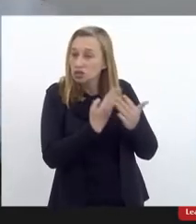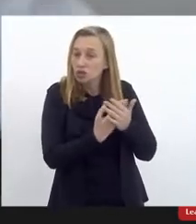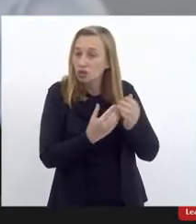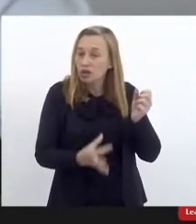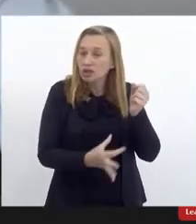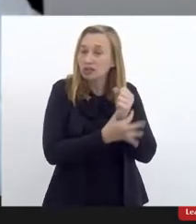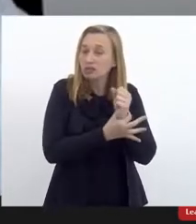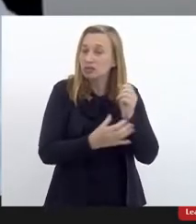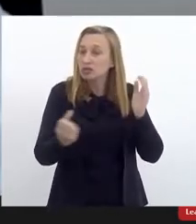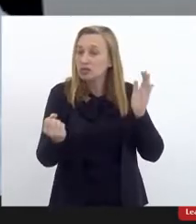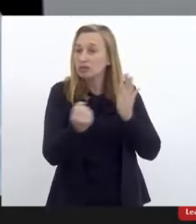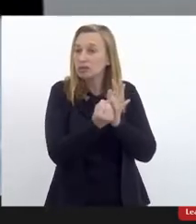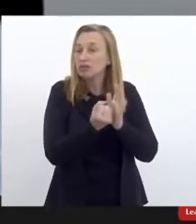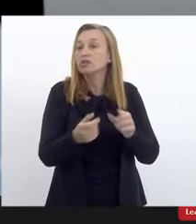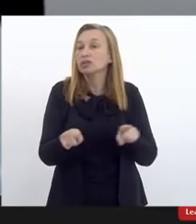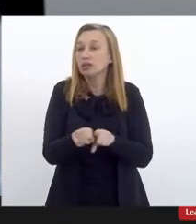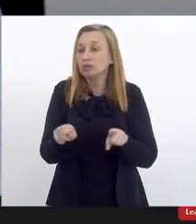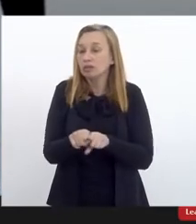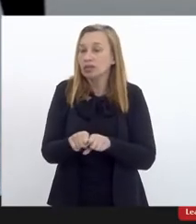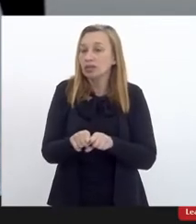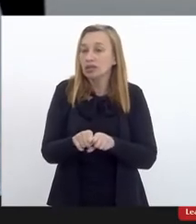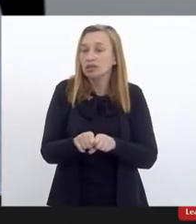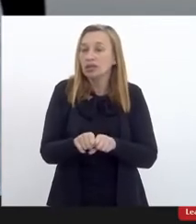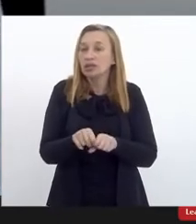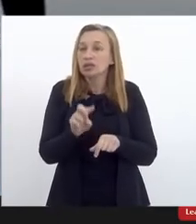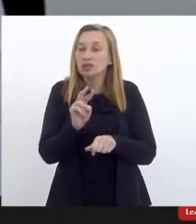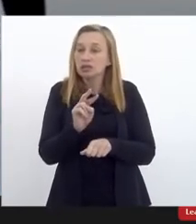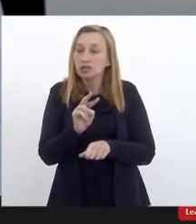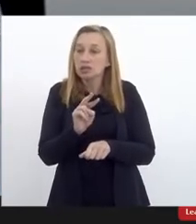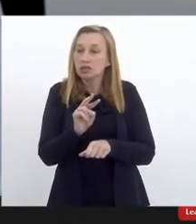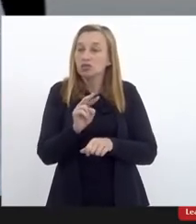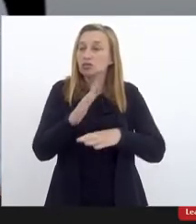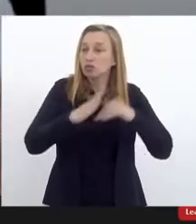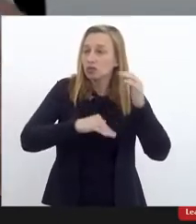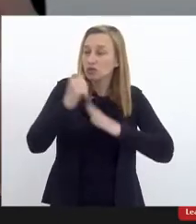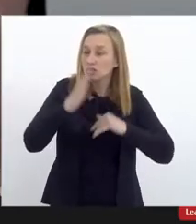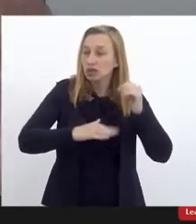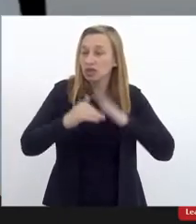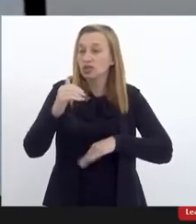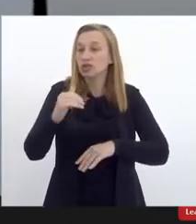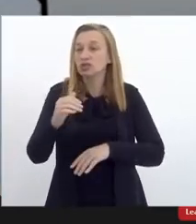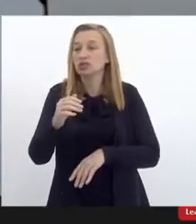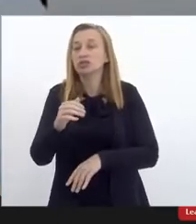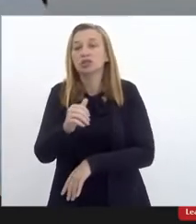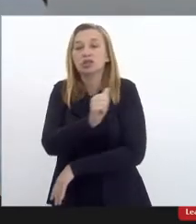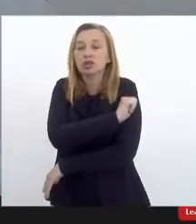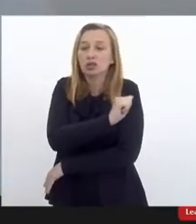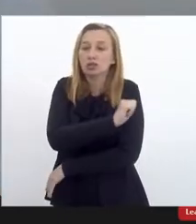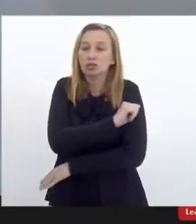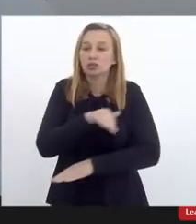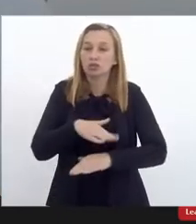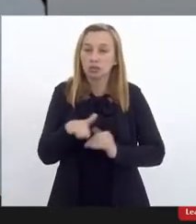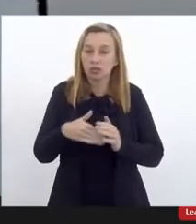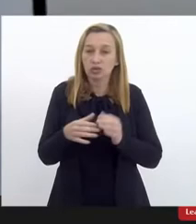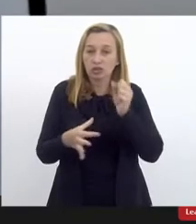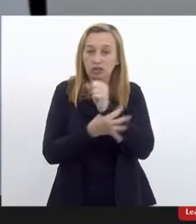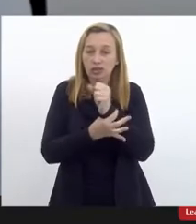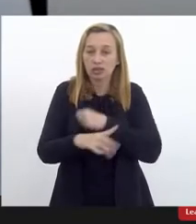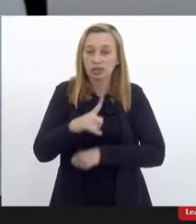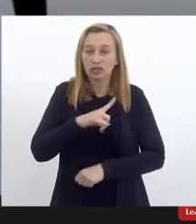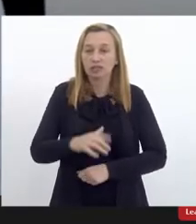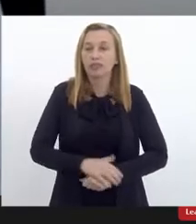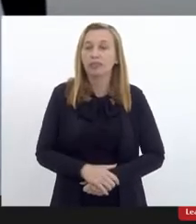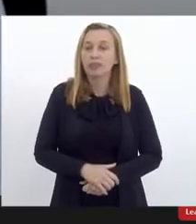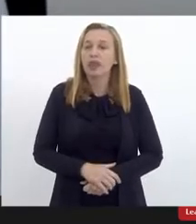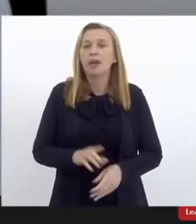segurança patrimonial, seja a integridade de profissionais de educação, estudantes, enfim, da comunidade.